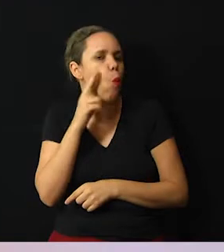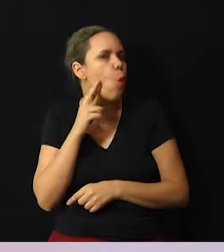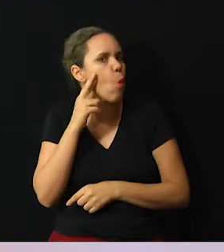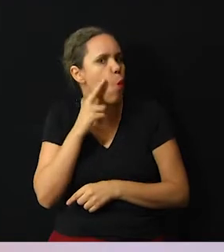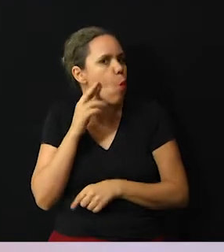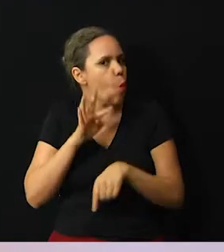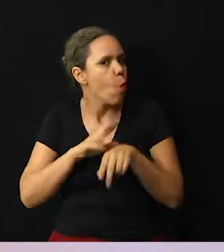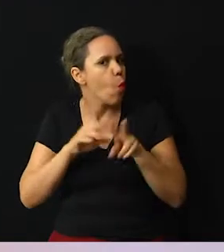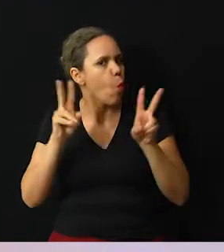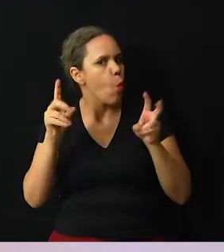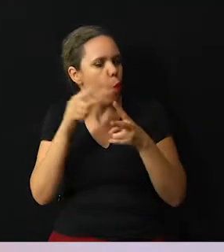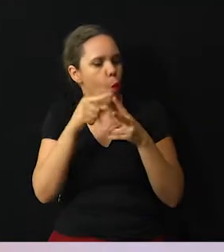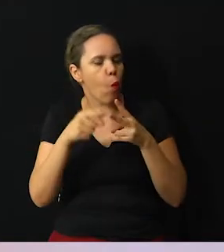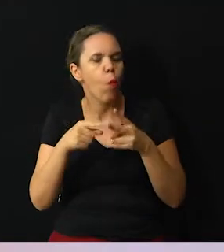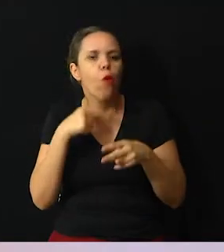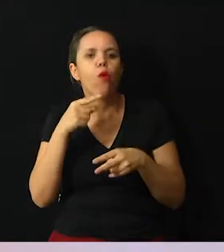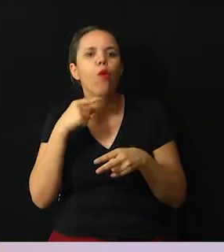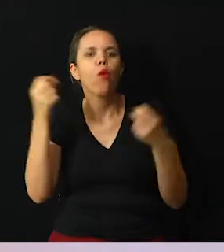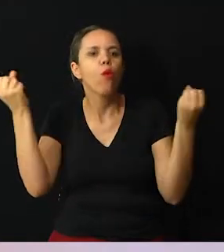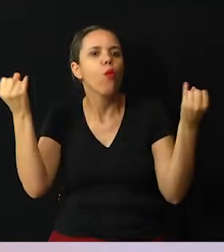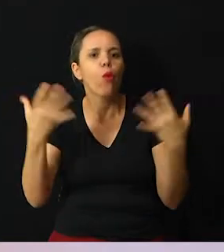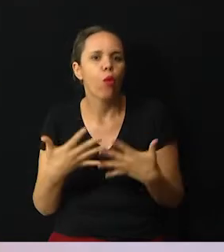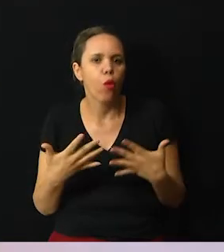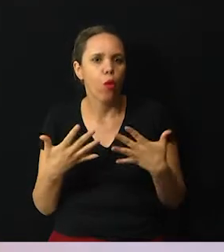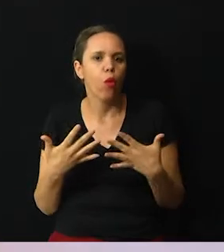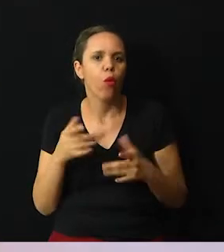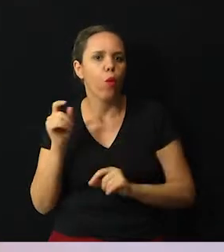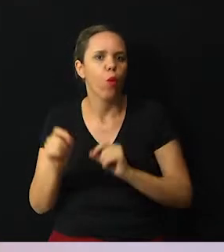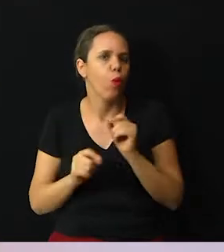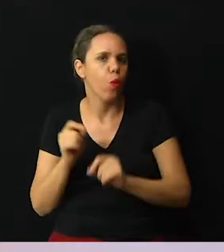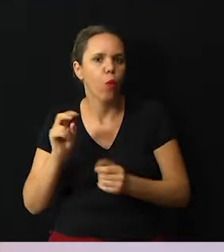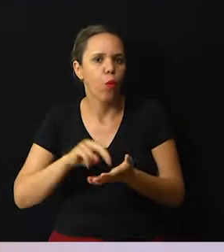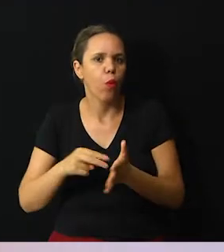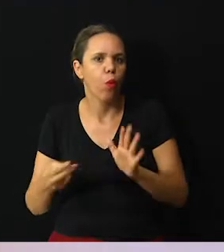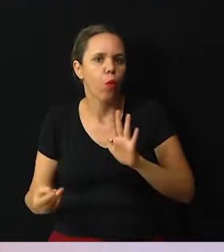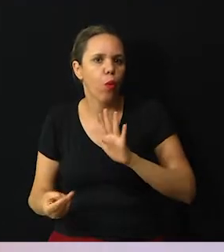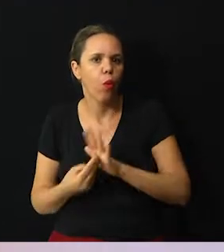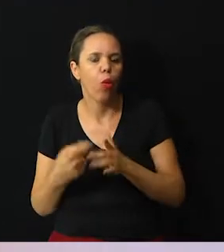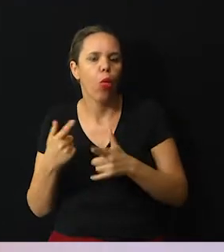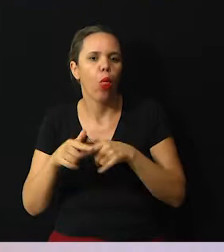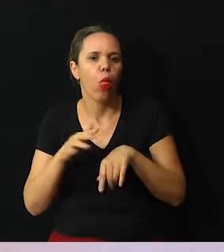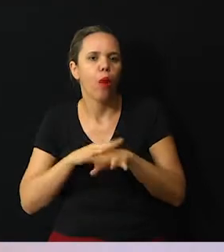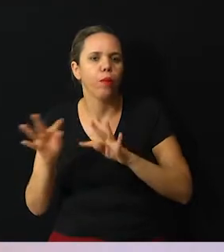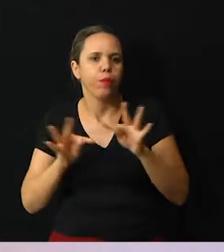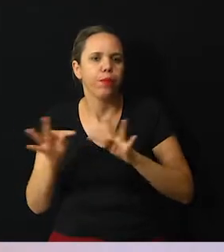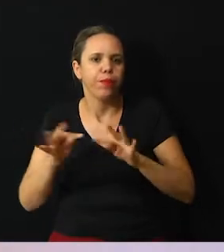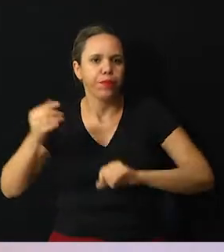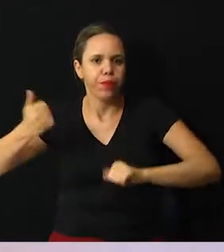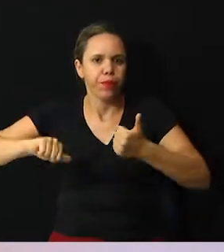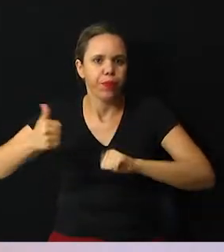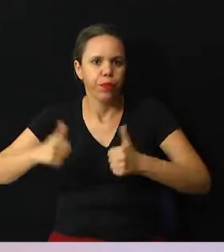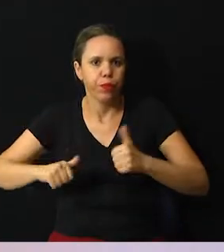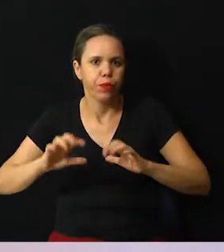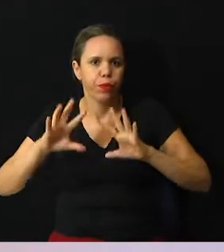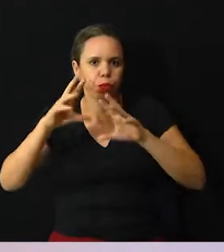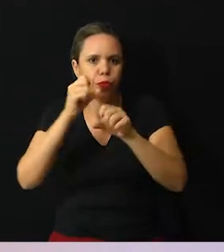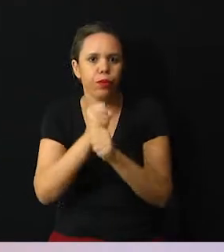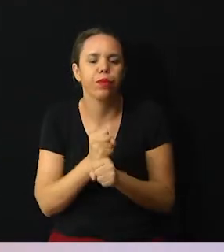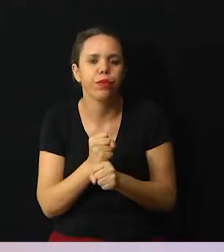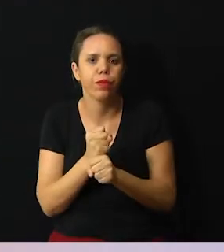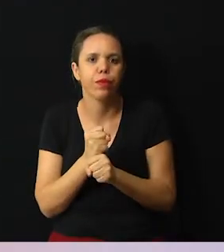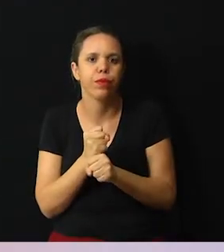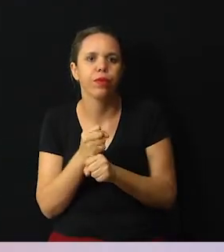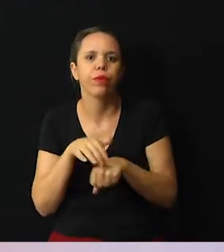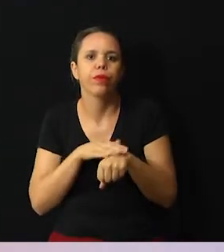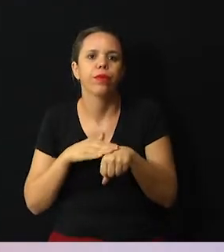fala dessas doenças. Para tirar todas as dúvidas, explicar o que elas são, sintomas, tratamento, diagnóstico, enfim, tudo, a